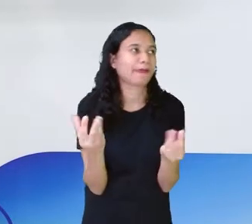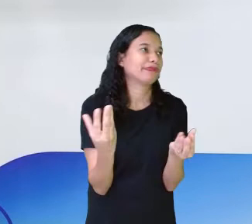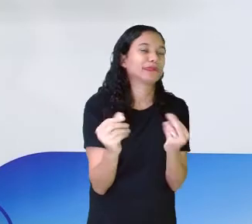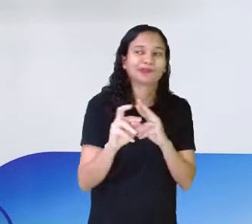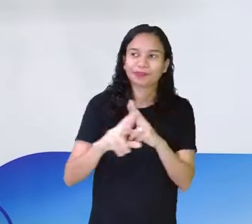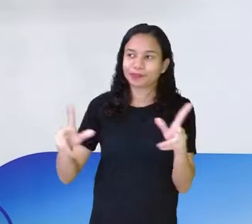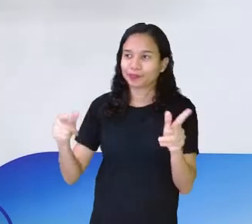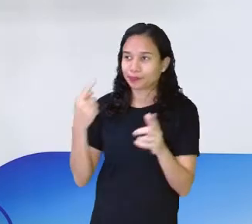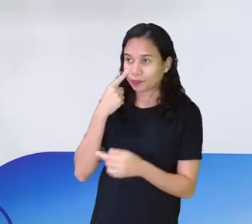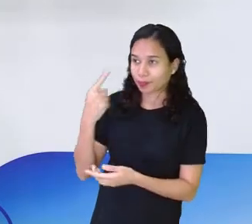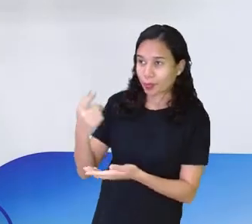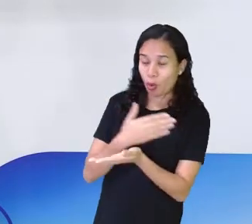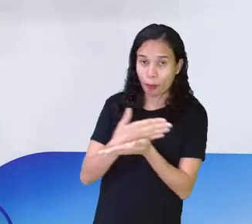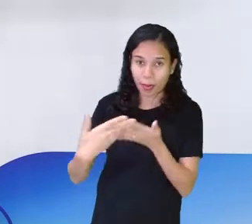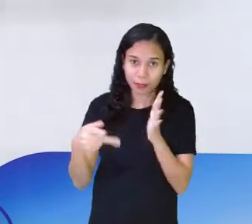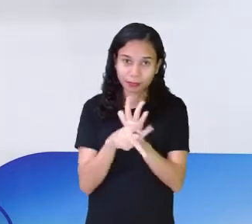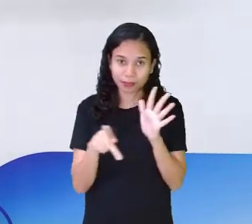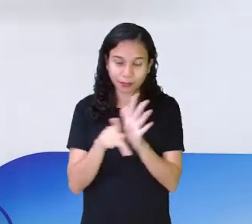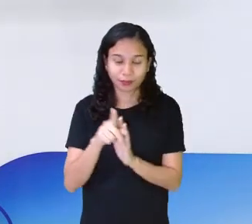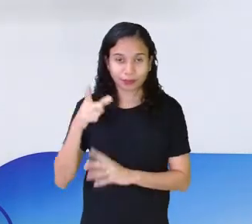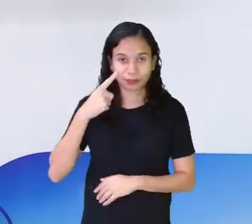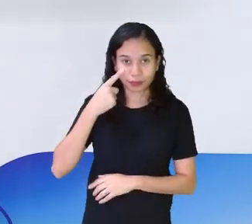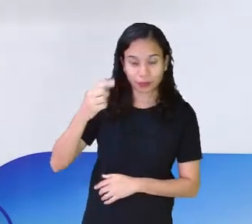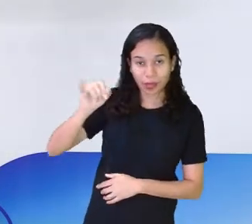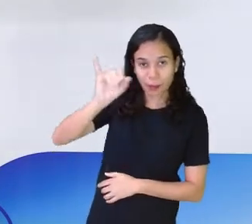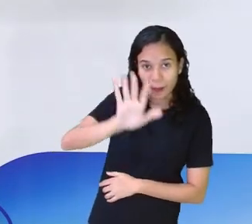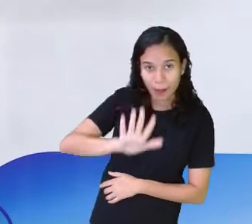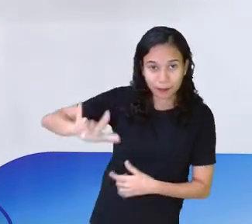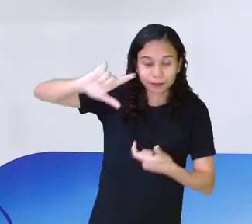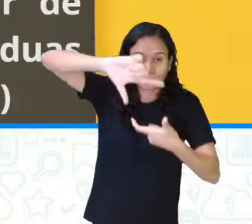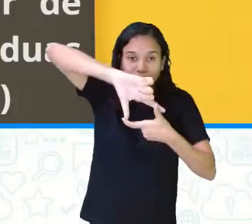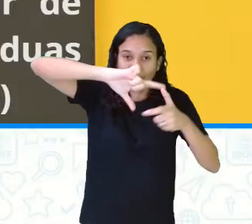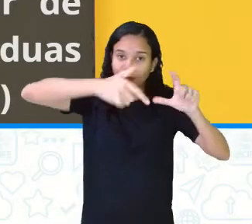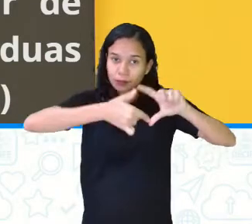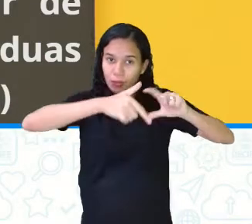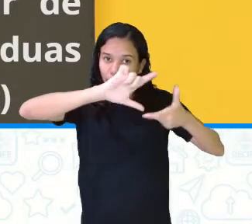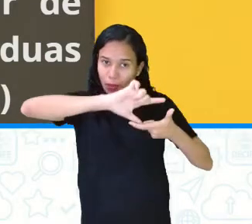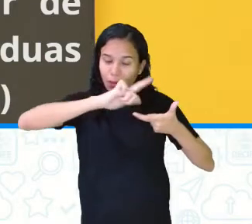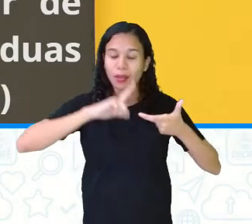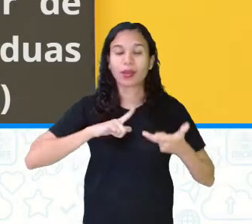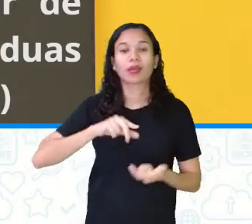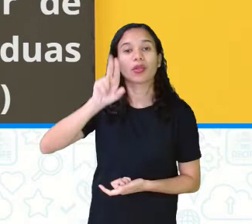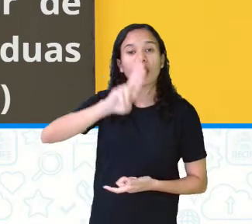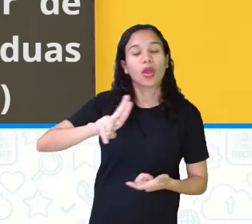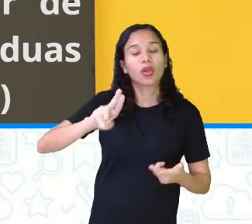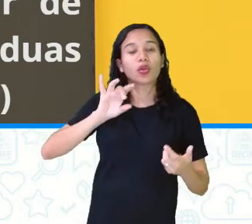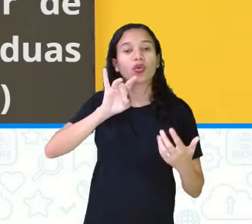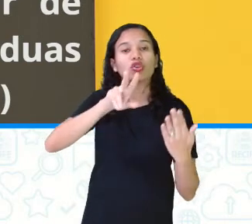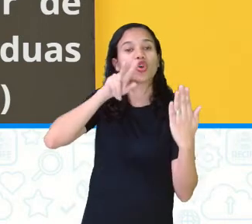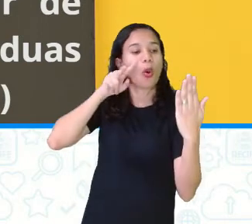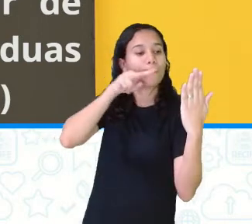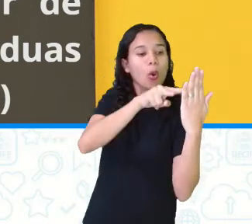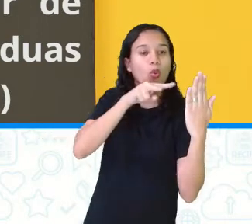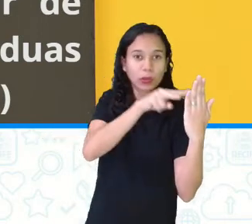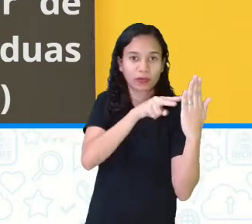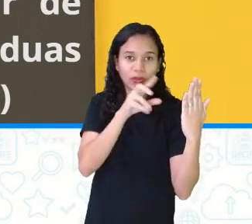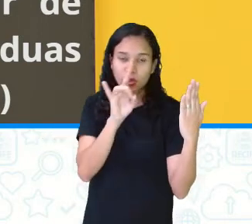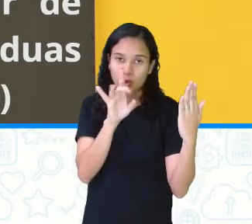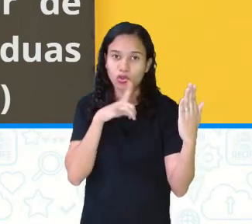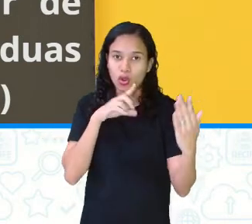começar primeiro pelas figuras planas, que são representadas a partir de um plano e possuem